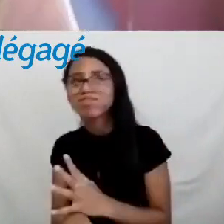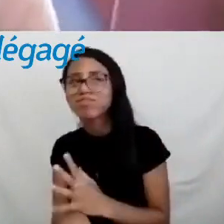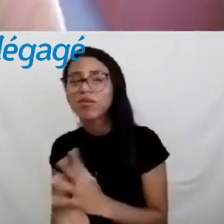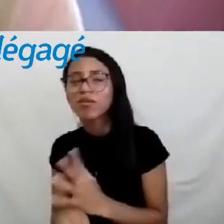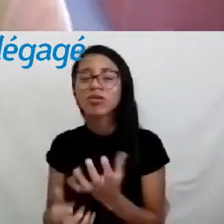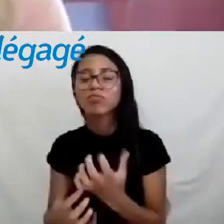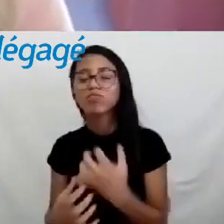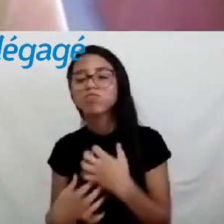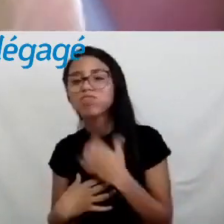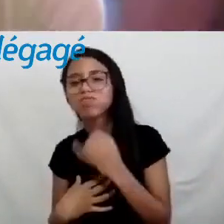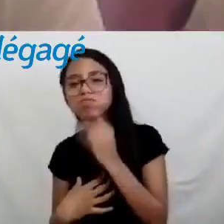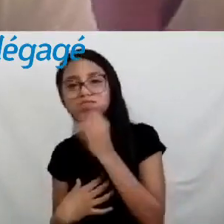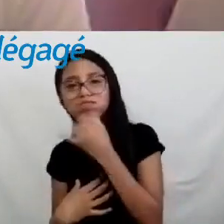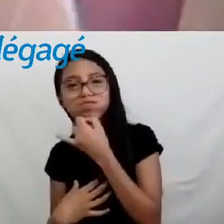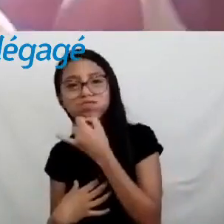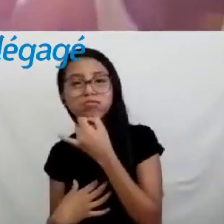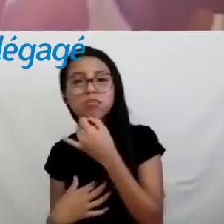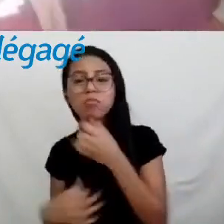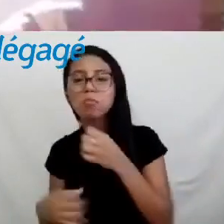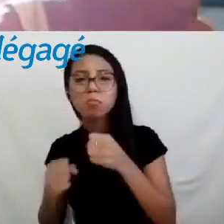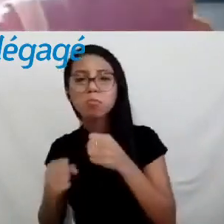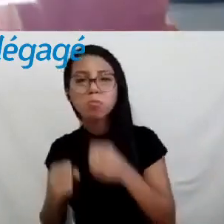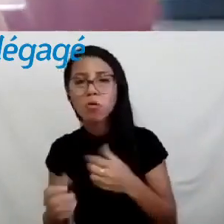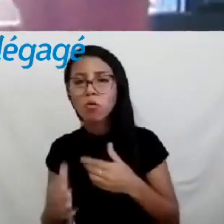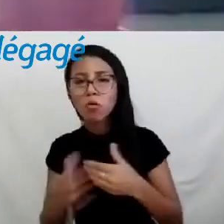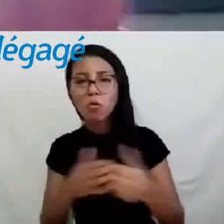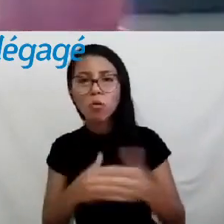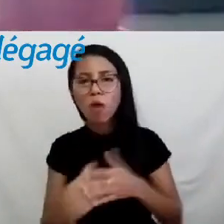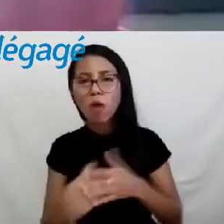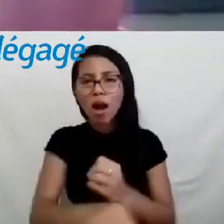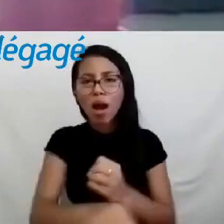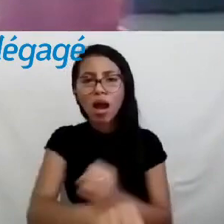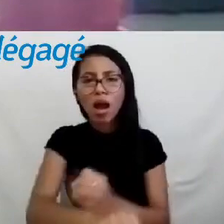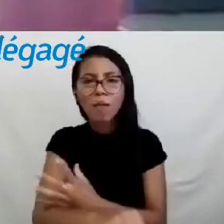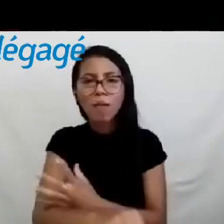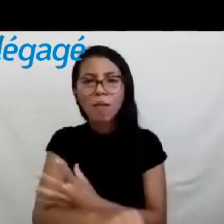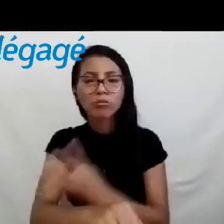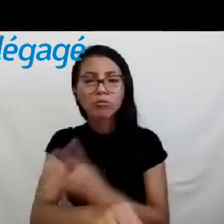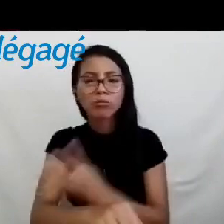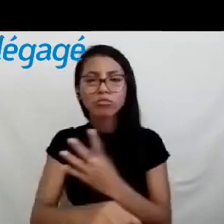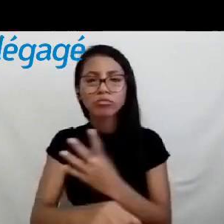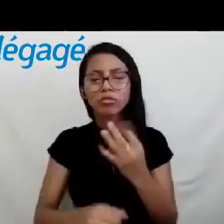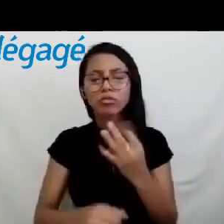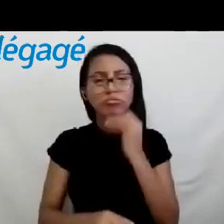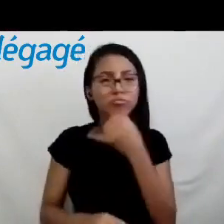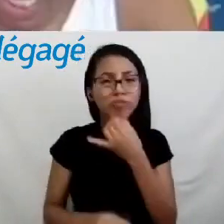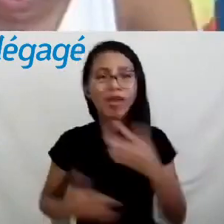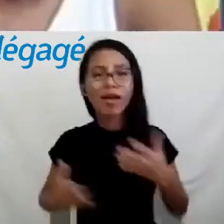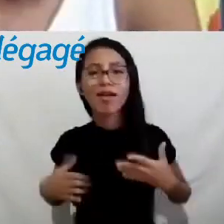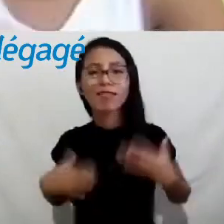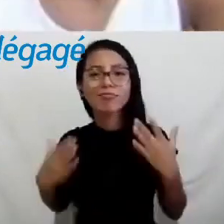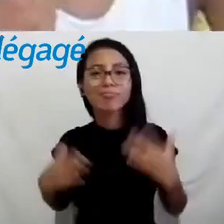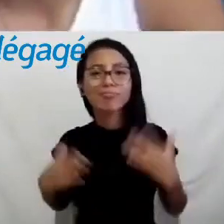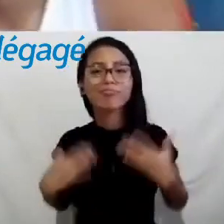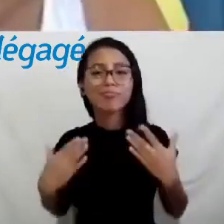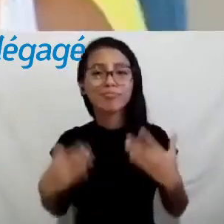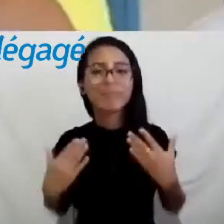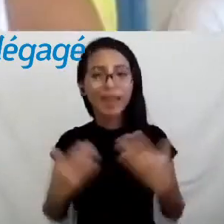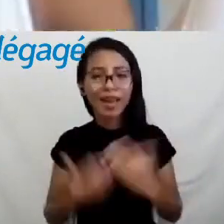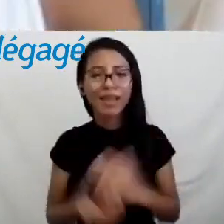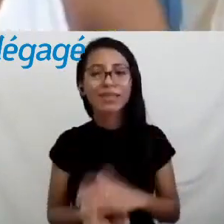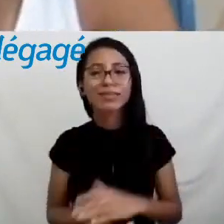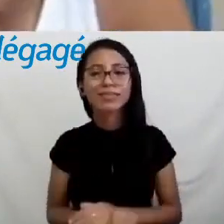se comunicar ou até aumentar o grau de previsibilidade, né? Não quer ouvir de jeito nenhum, então eu vou aqui cantar o que vai acontecer daqui a